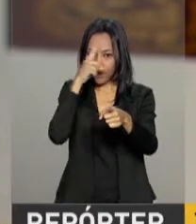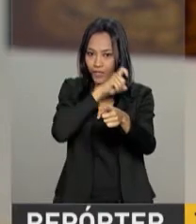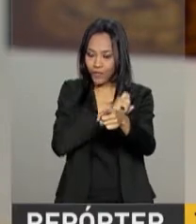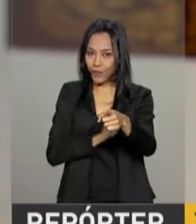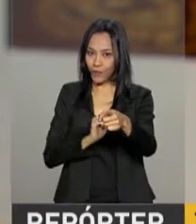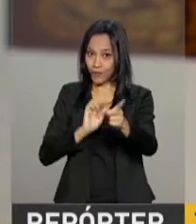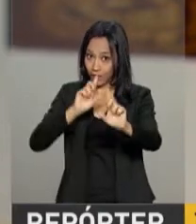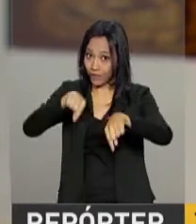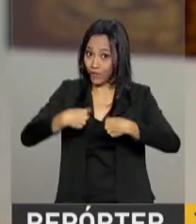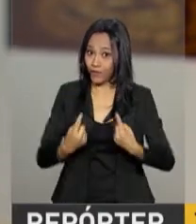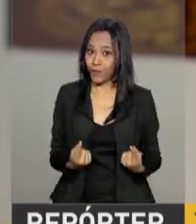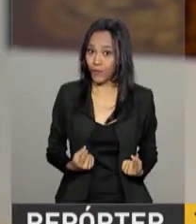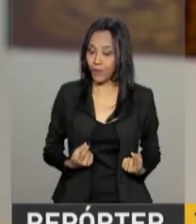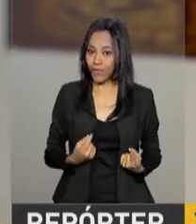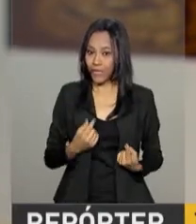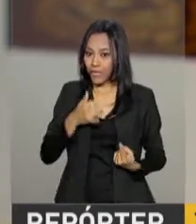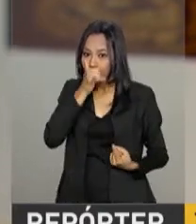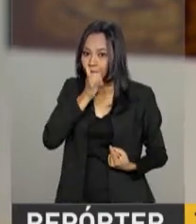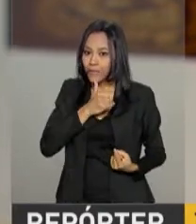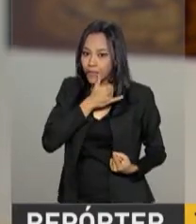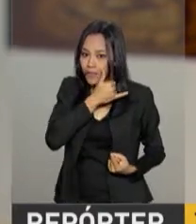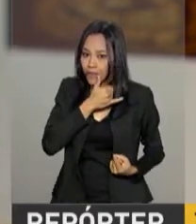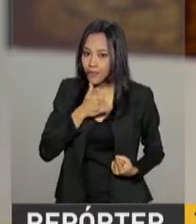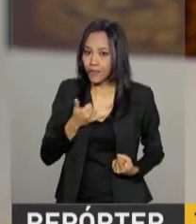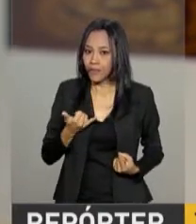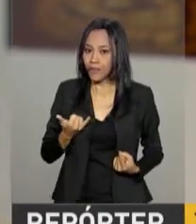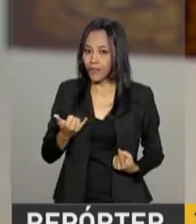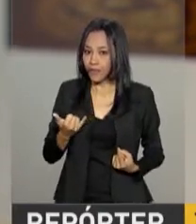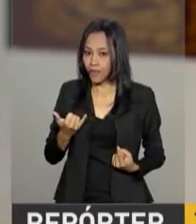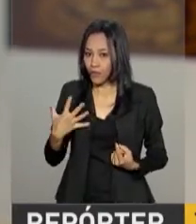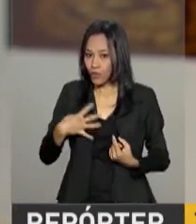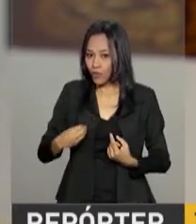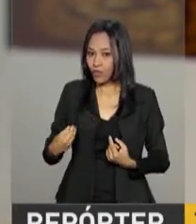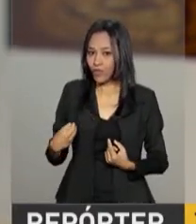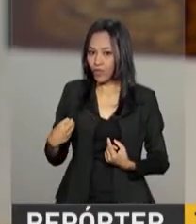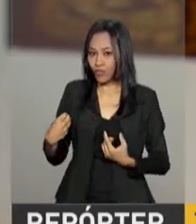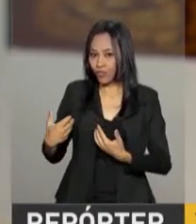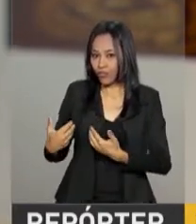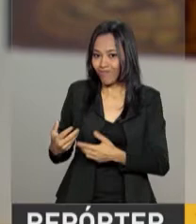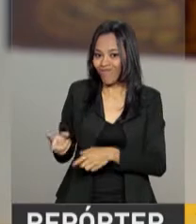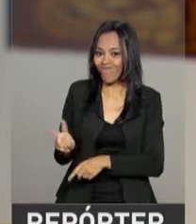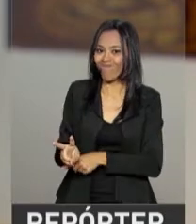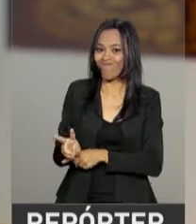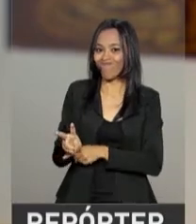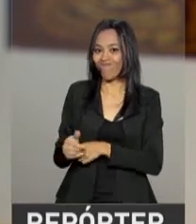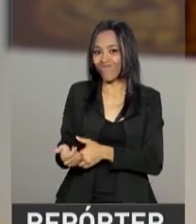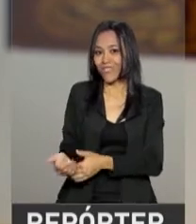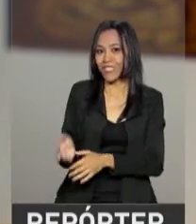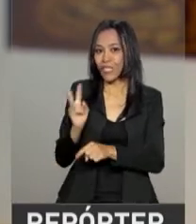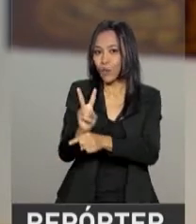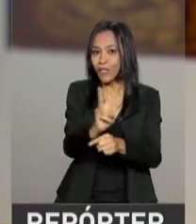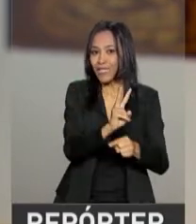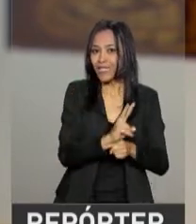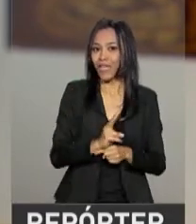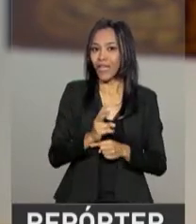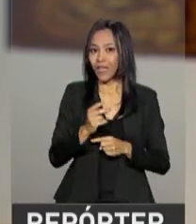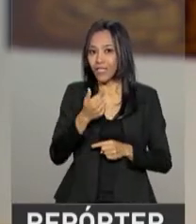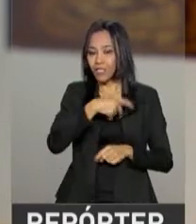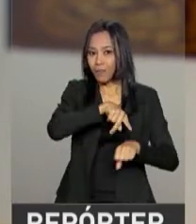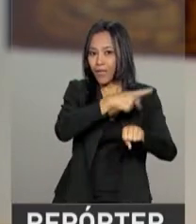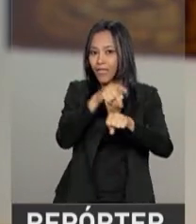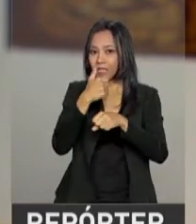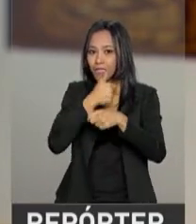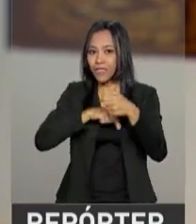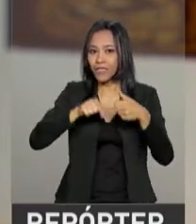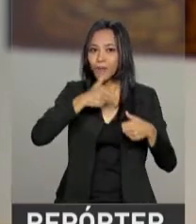tem de sacrificar a família, às vezes você tem seus filhos na escola, você tem de mudar de escola, de país, de idioma. Mas